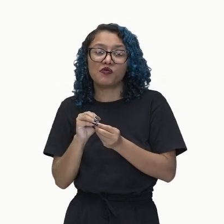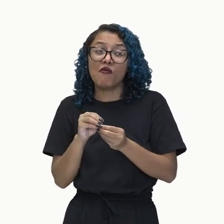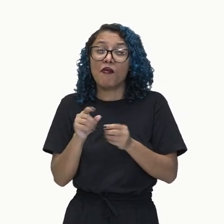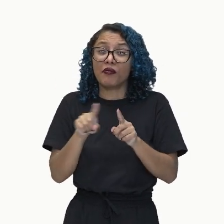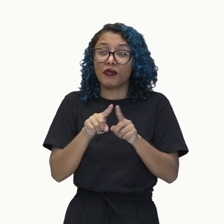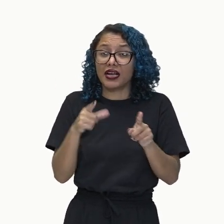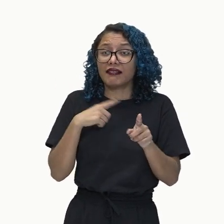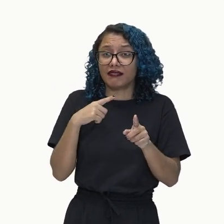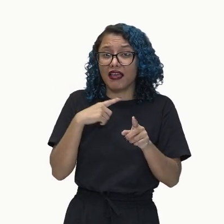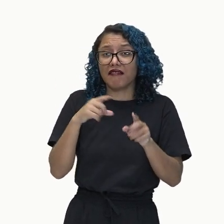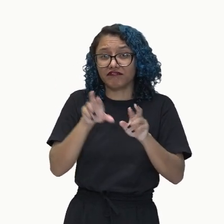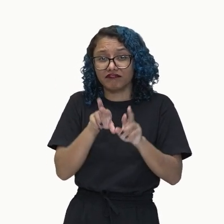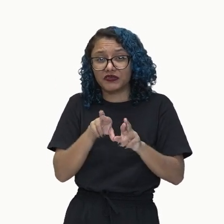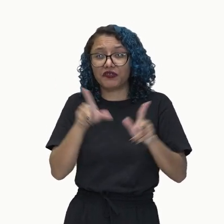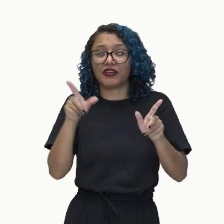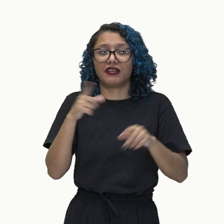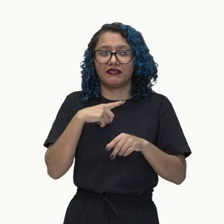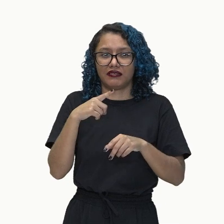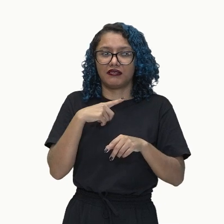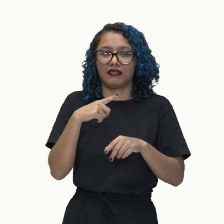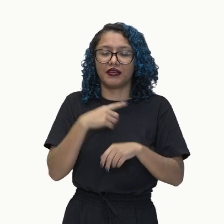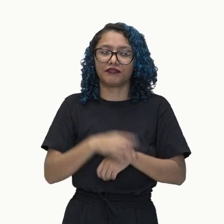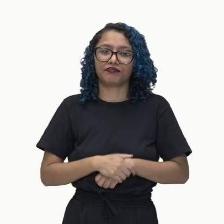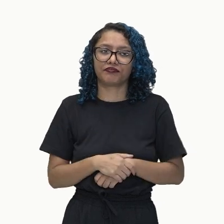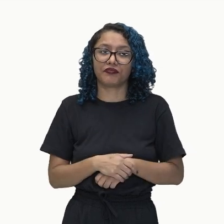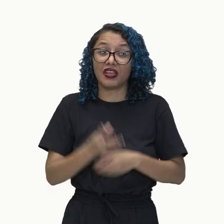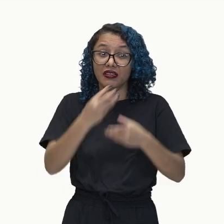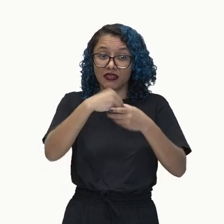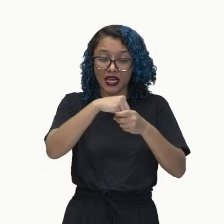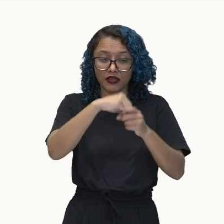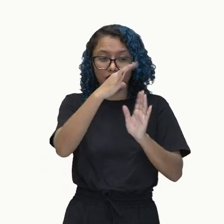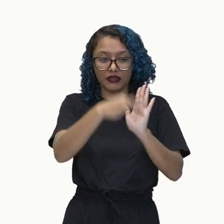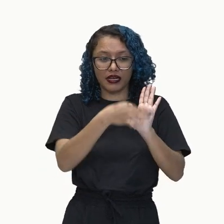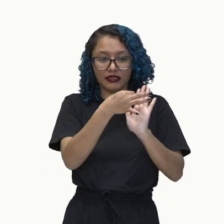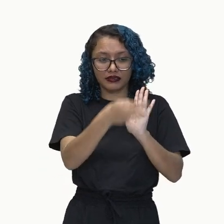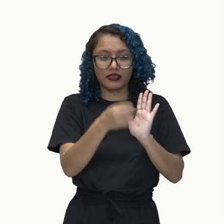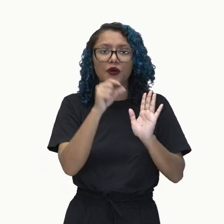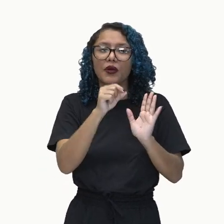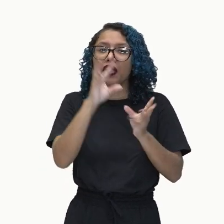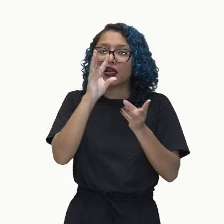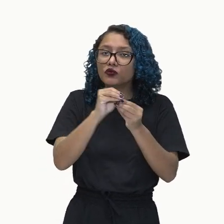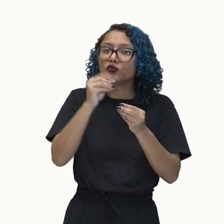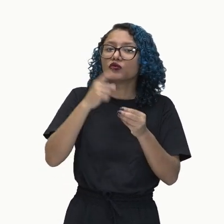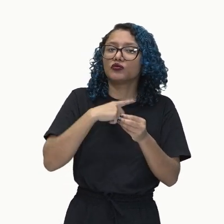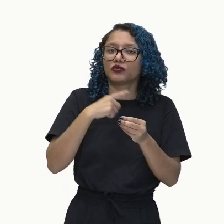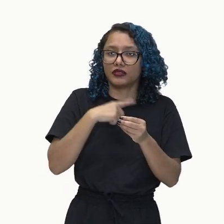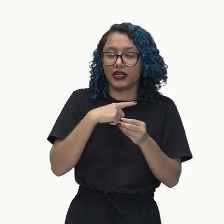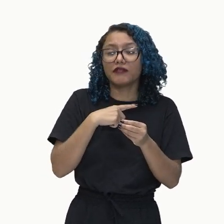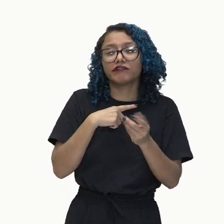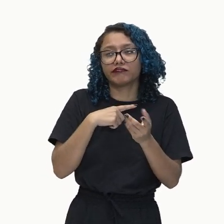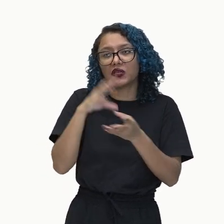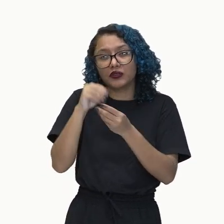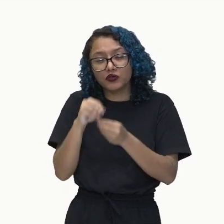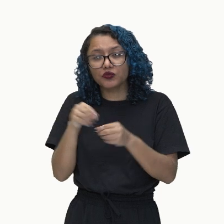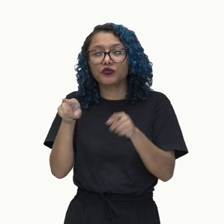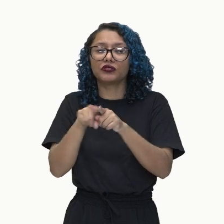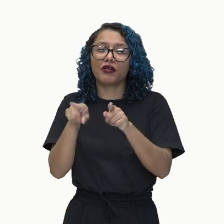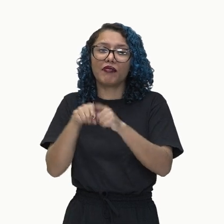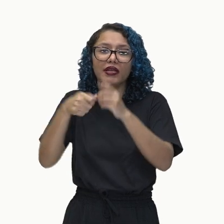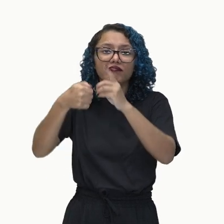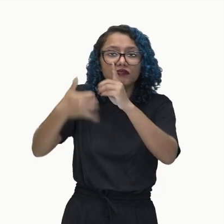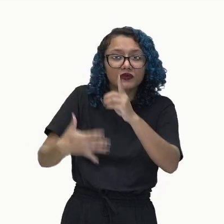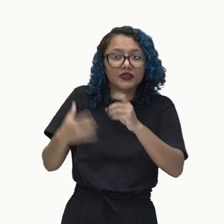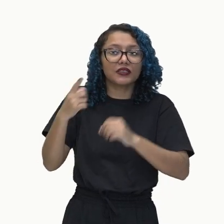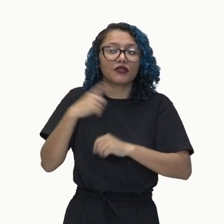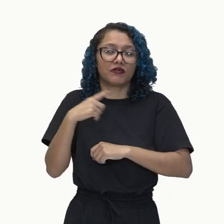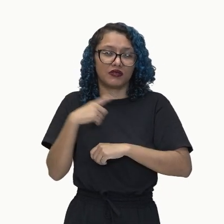a resenha tem como uma de suas partes o resumo. A resenha também precisa trazer esse aspecto descritivo do resumo, porque é isso que o resumo faz. Ele